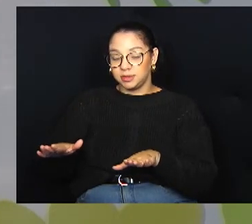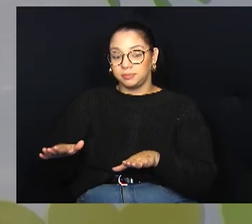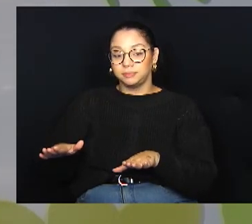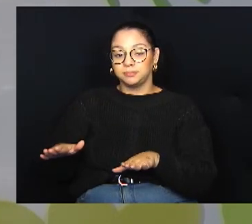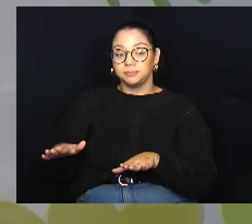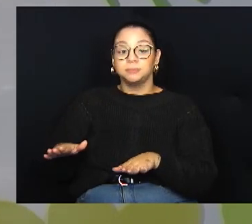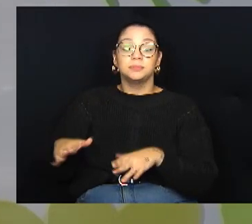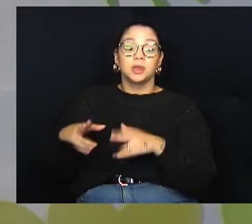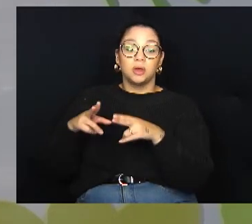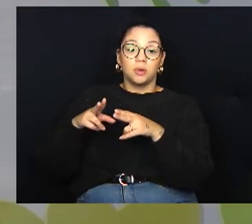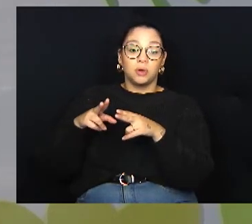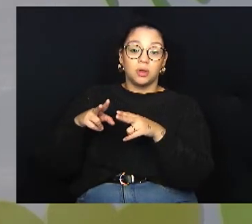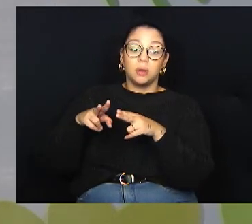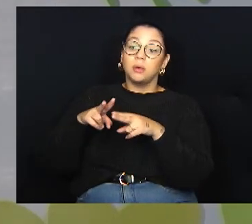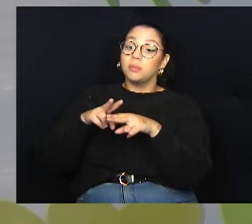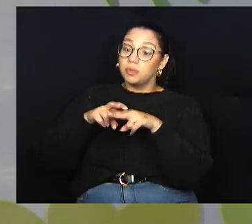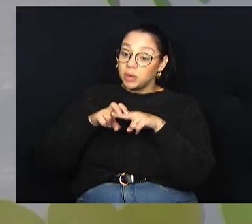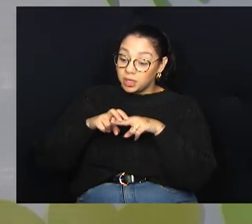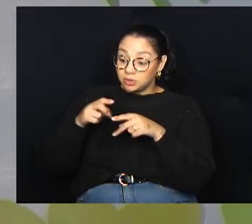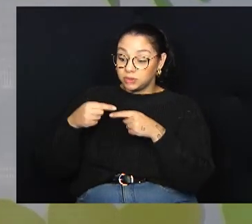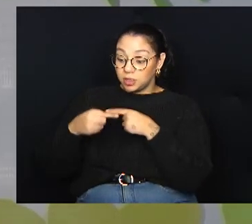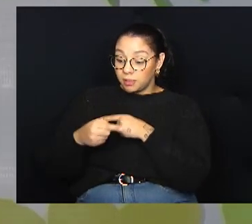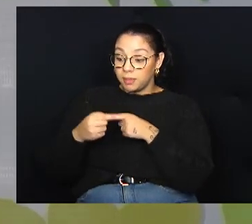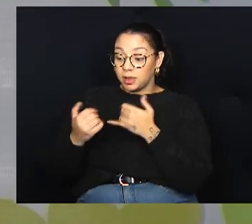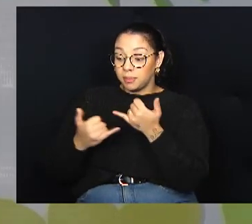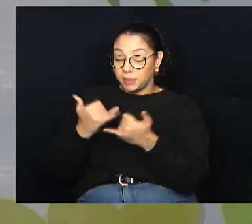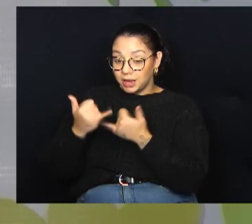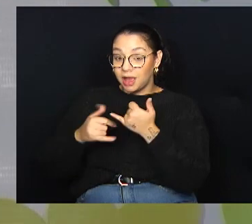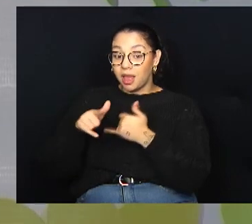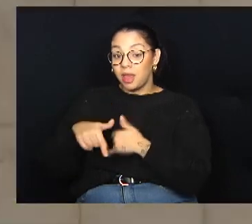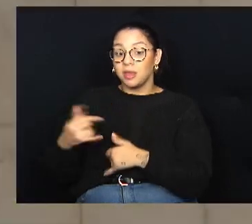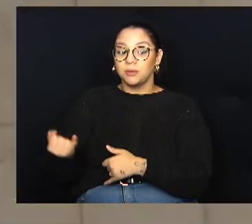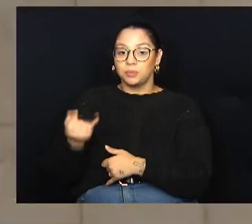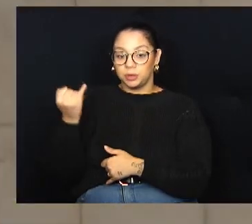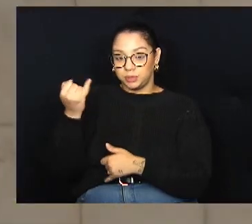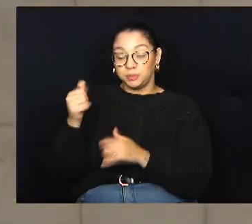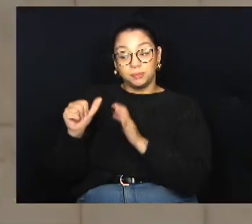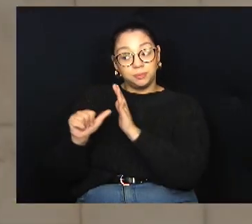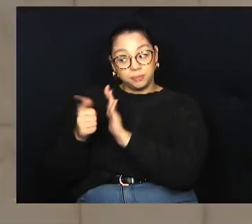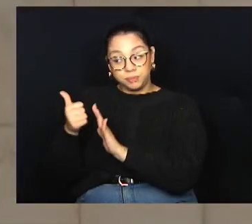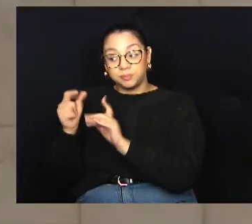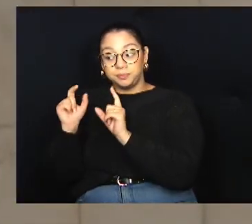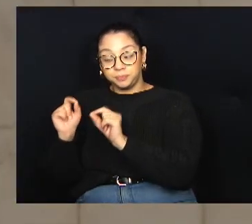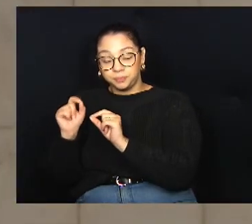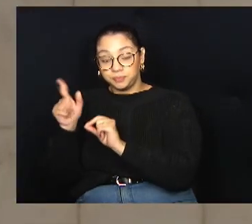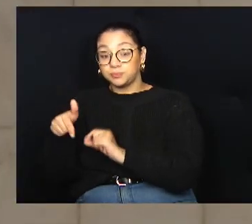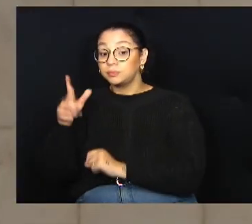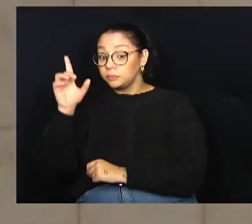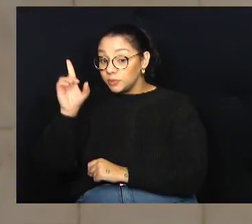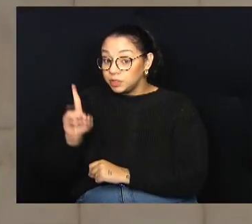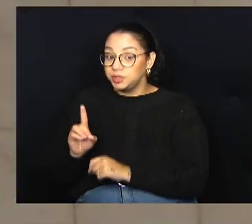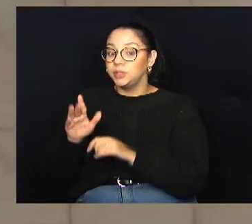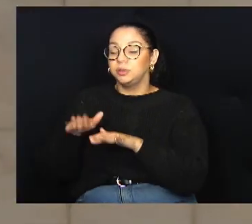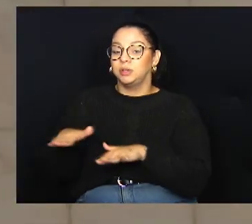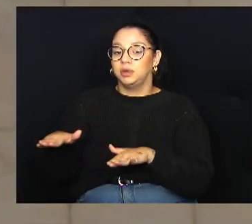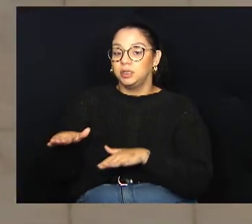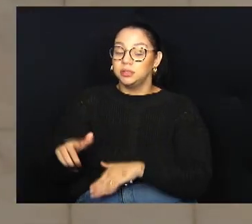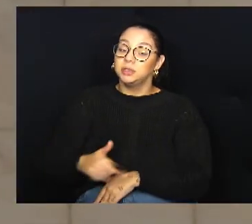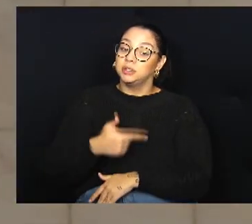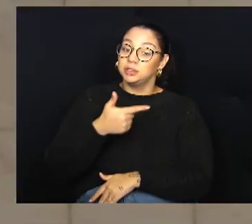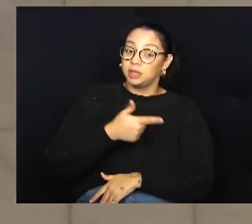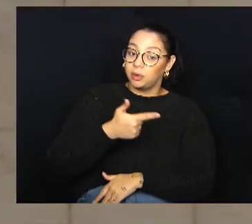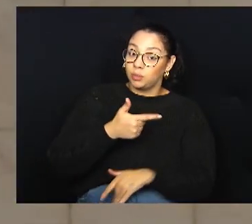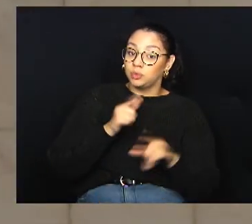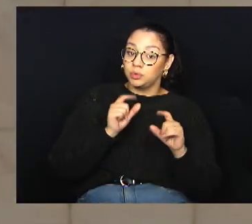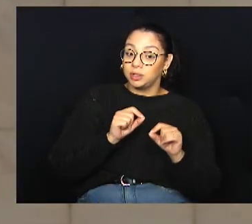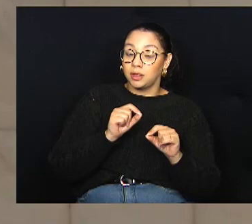a Semana do Brincar é muito importante, é muito simbólica. Primeiro, a gente reforça um direito da criança. E segundo, a gente faz